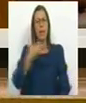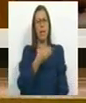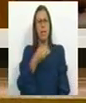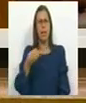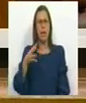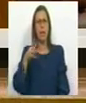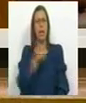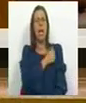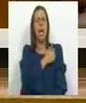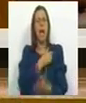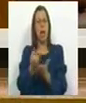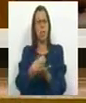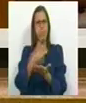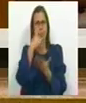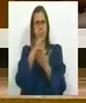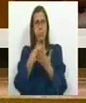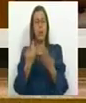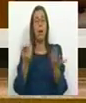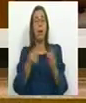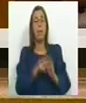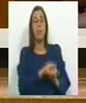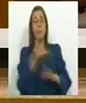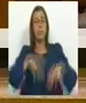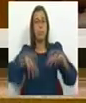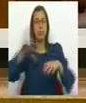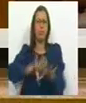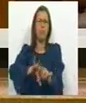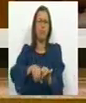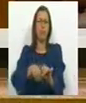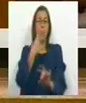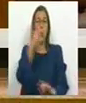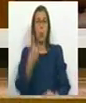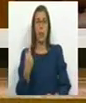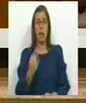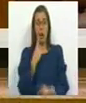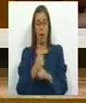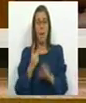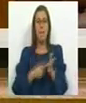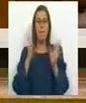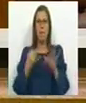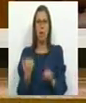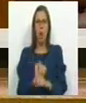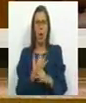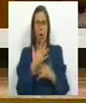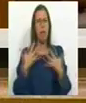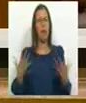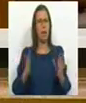mil fogos devolutos, um parque habitacional degradado com um terço do mesmo a carecer de obras